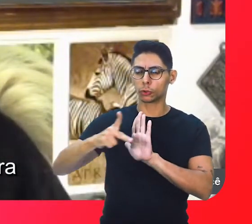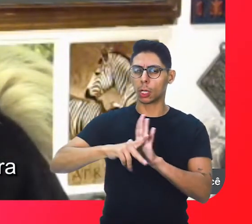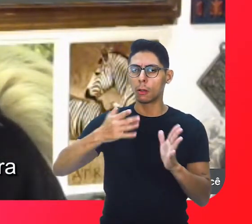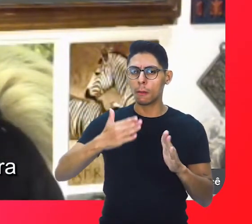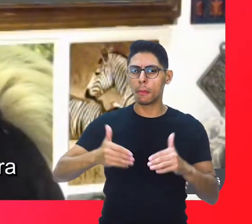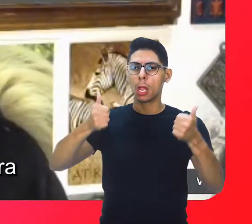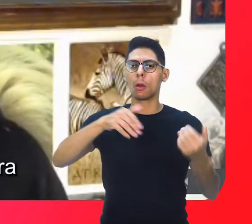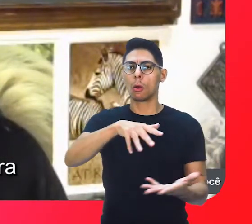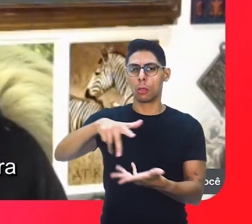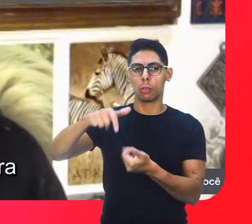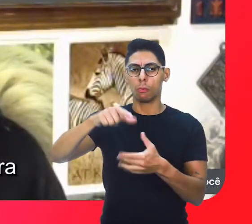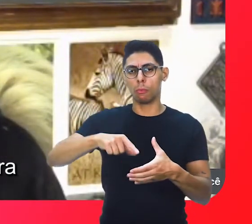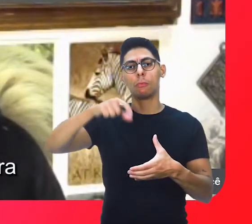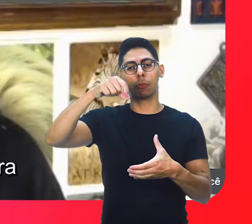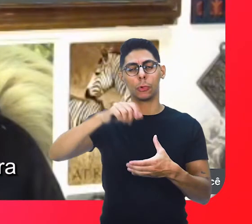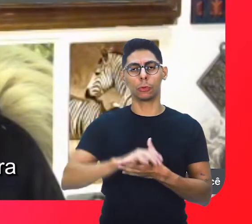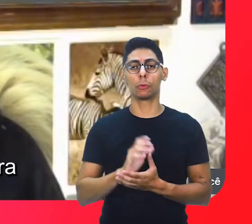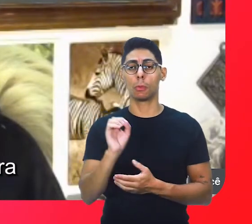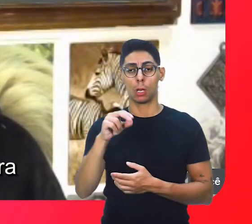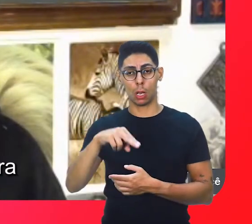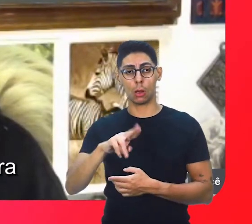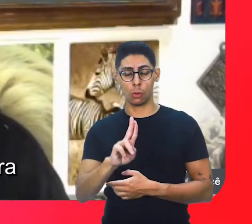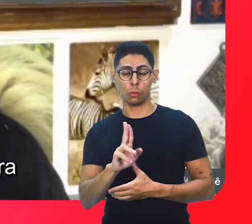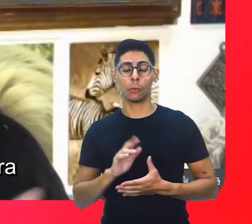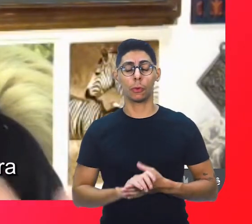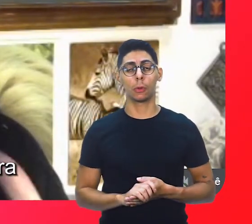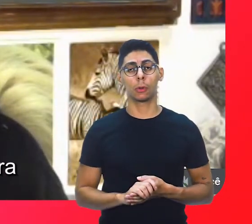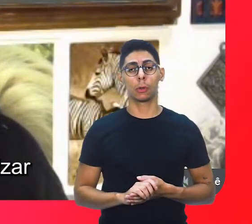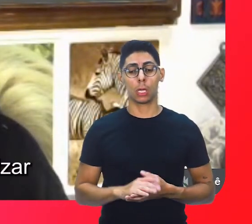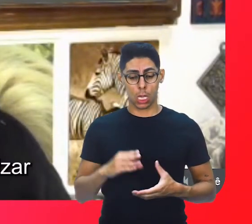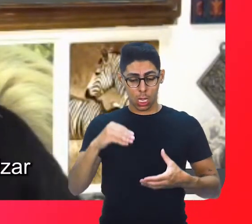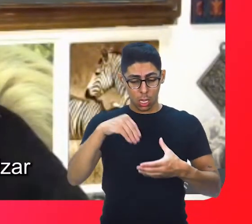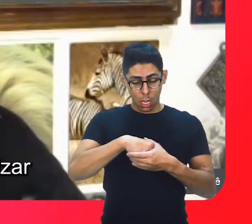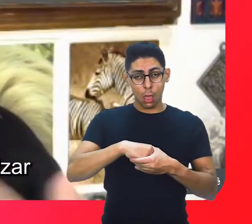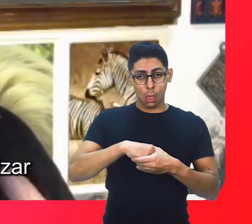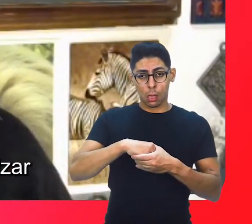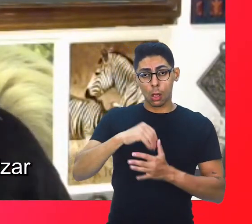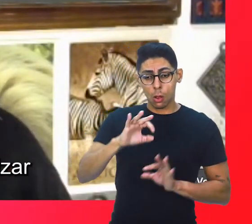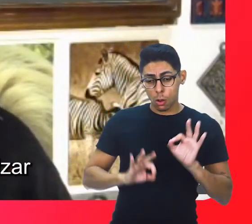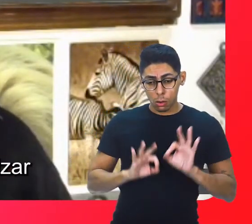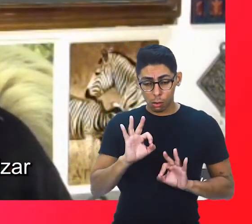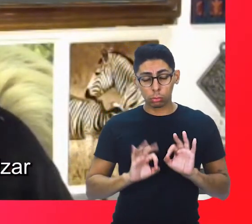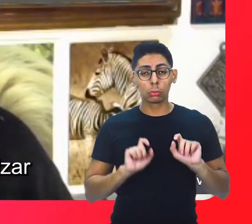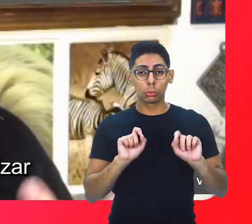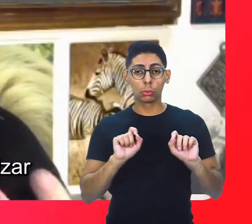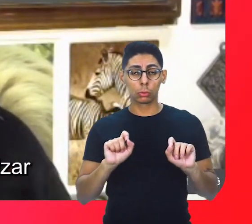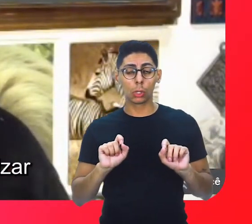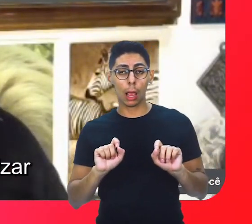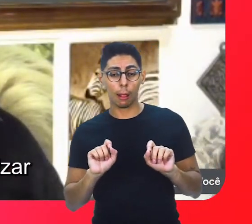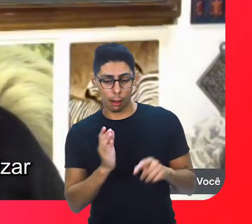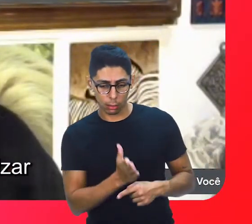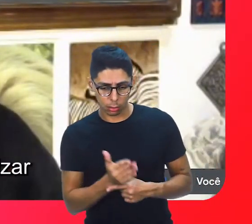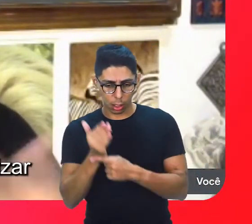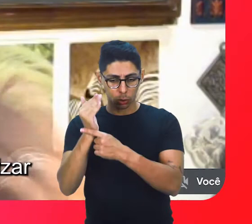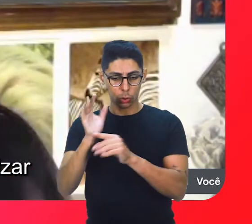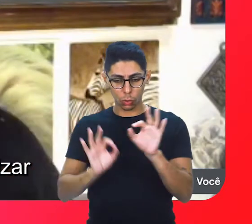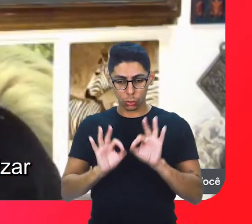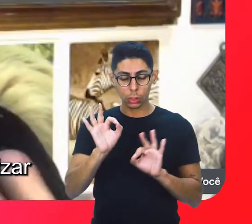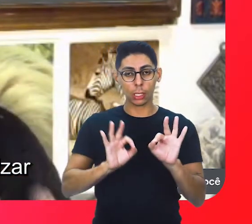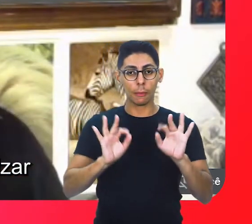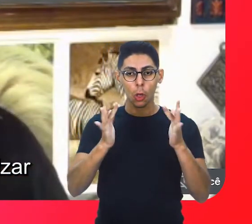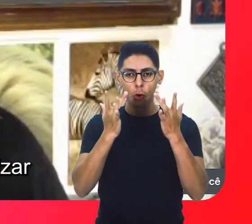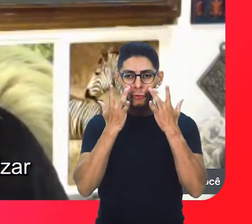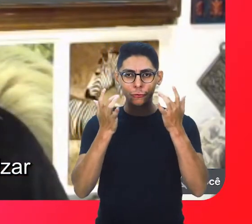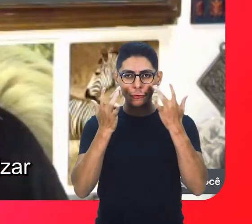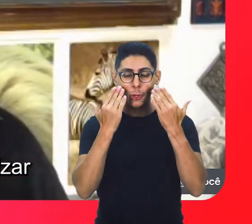nosso aplicativo de cultura acessível Vem Cá, e aí dentro dela nós aprimoramos e começamos a realizar os espetáculos